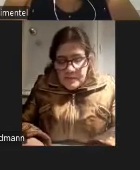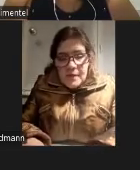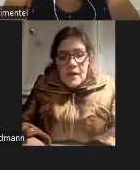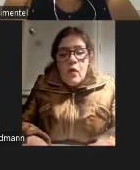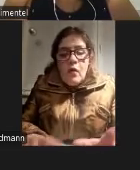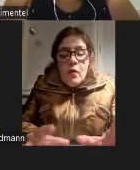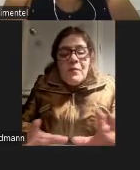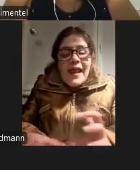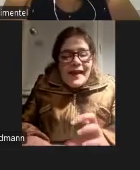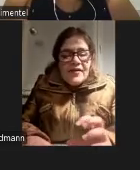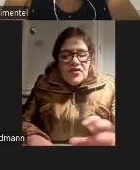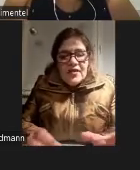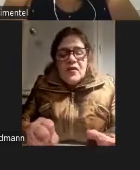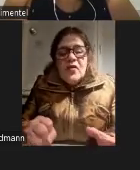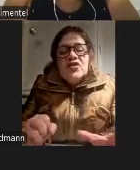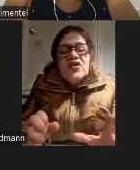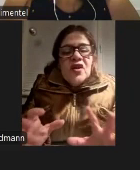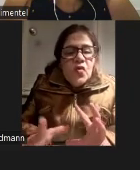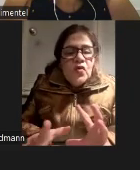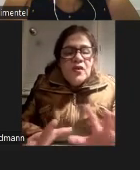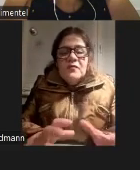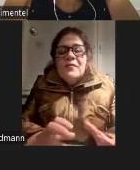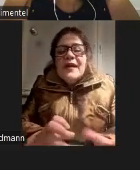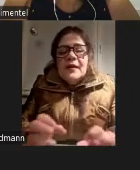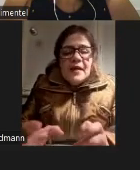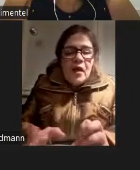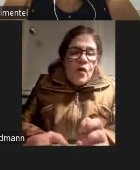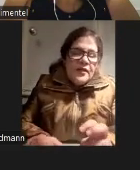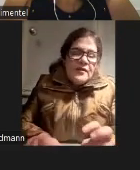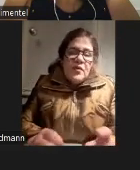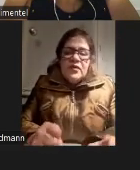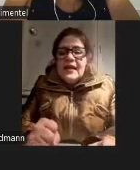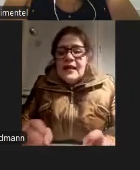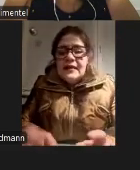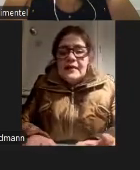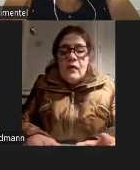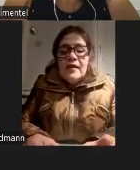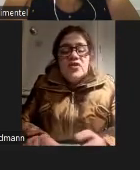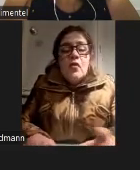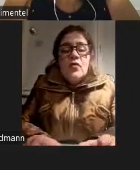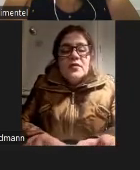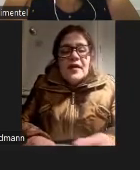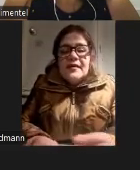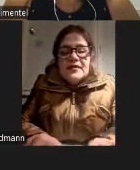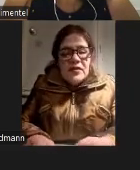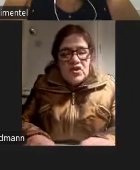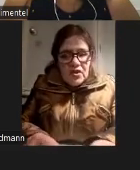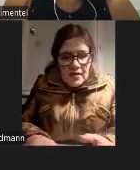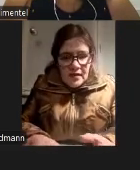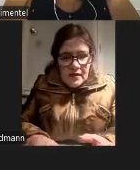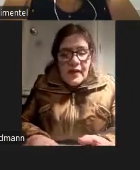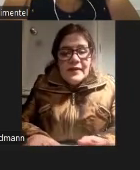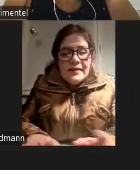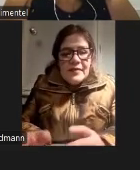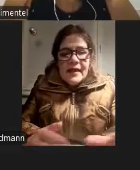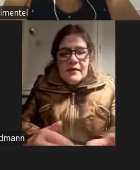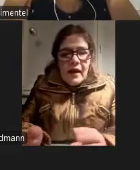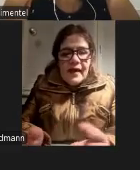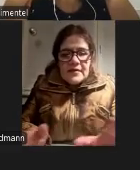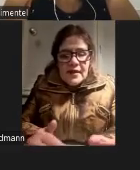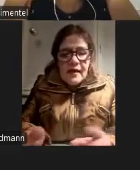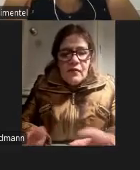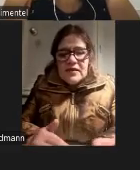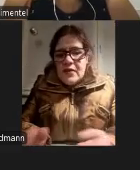de com placas, né? Coisas que grudam, beta-amiloide, proteína tal, eles não conseguem se mexer direito. A gente lembra, né?